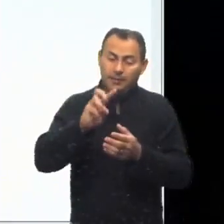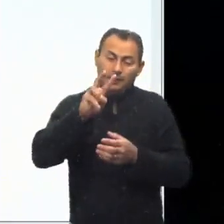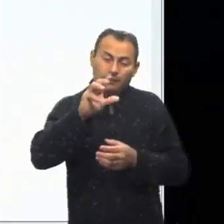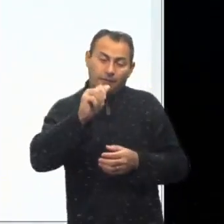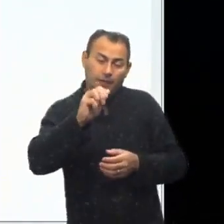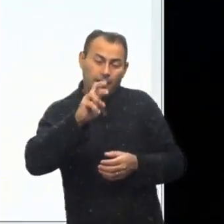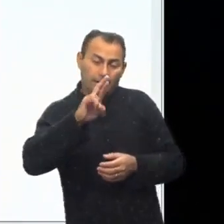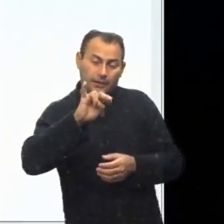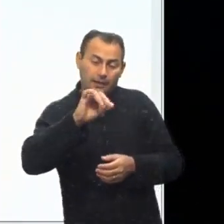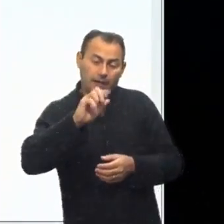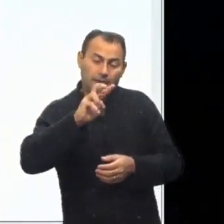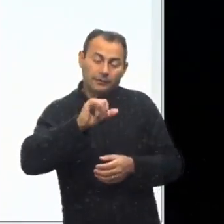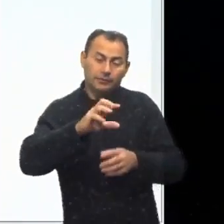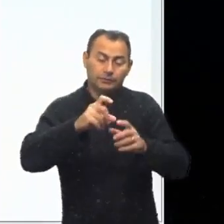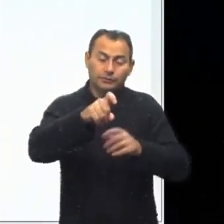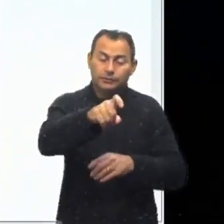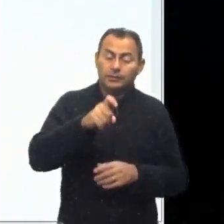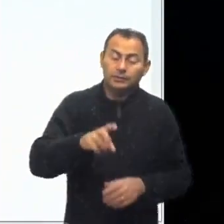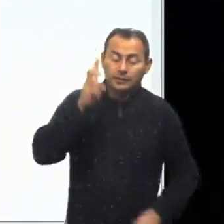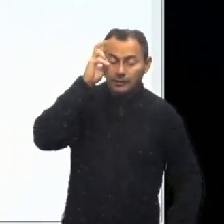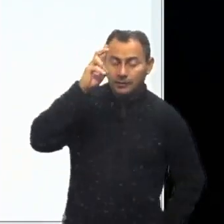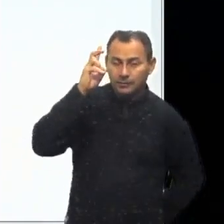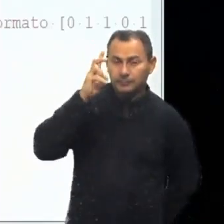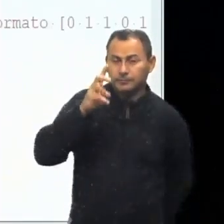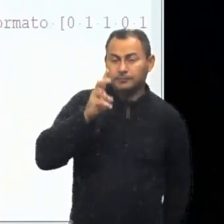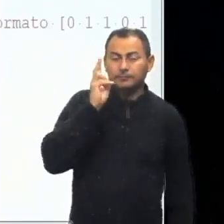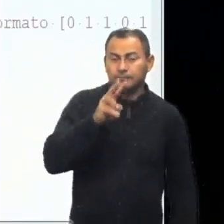variável x. Variável x, lembrando, é